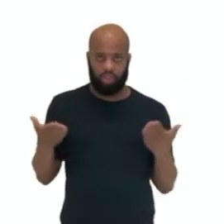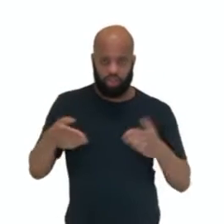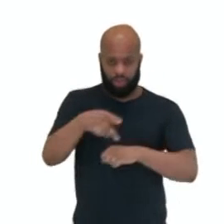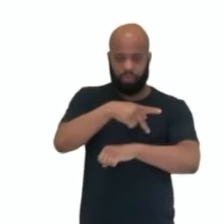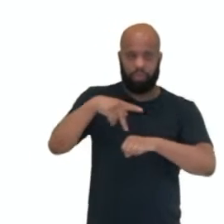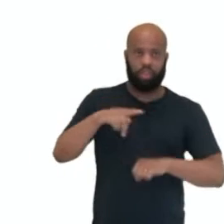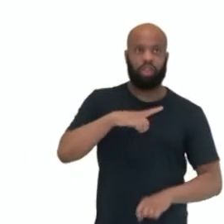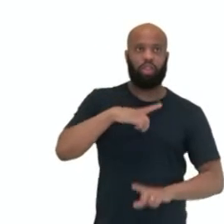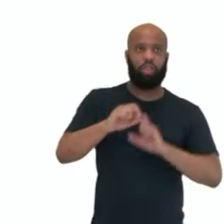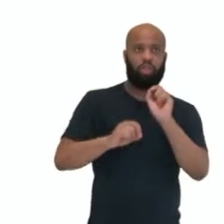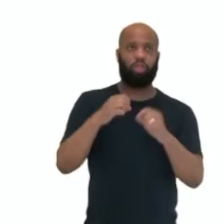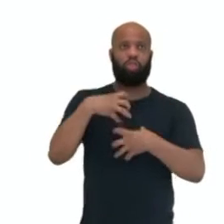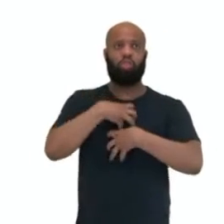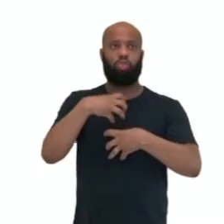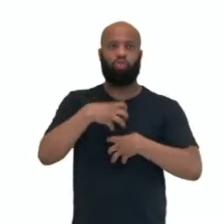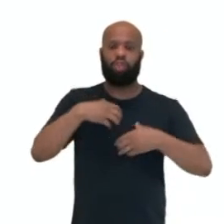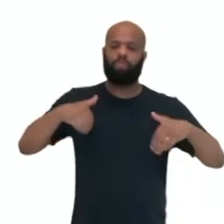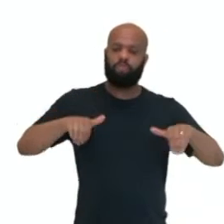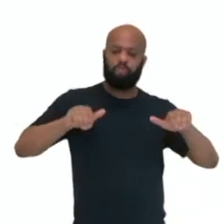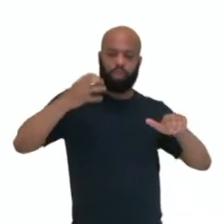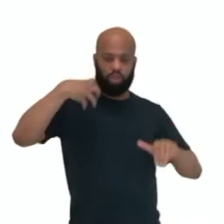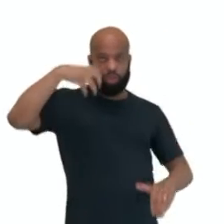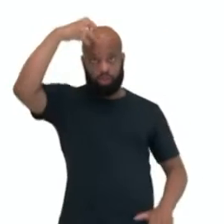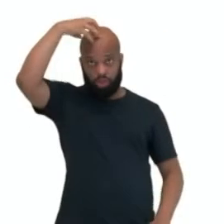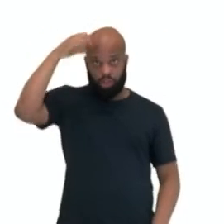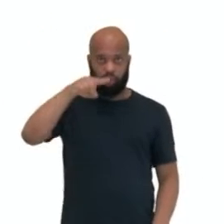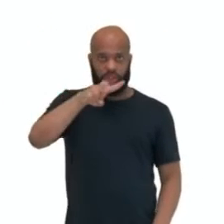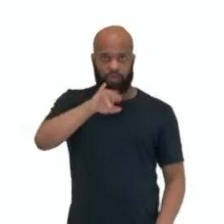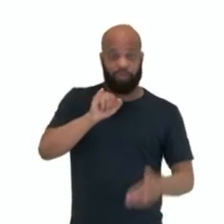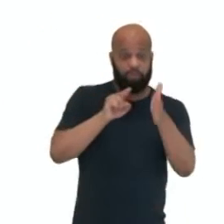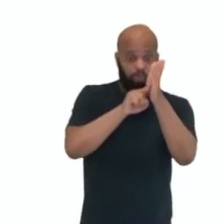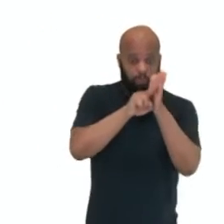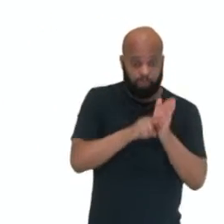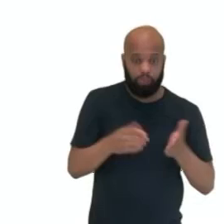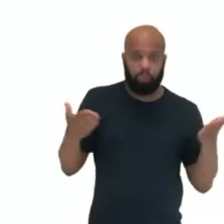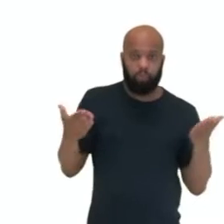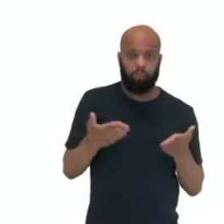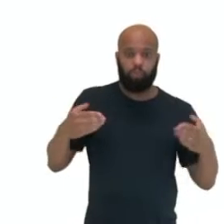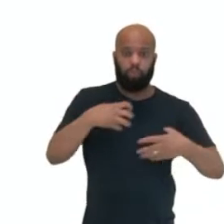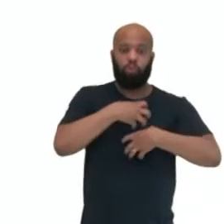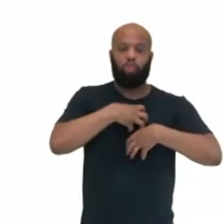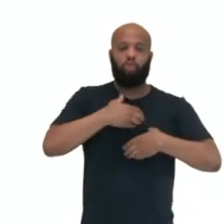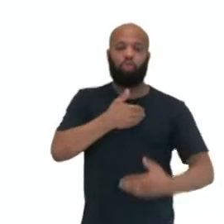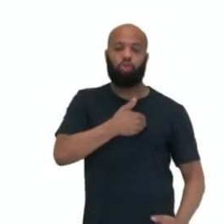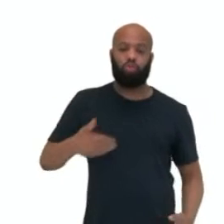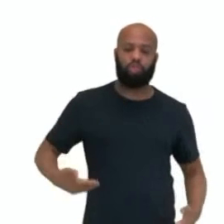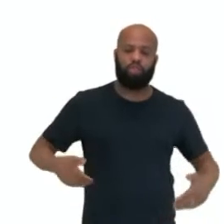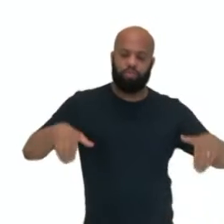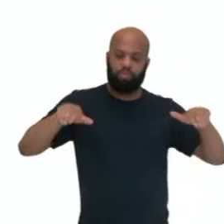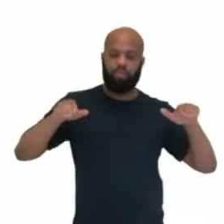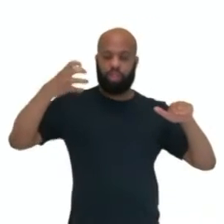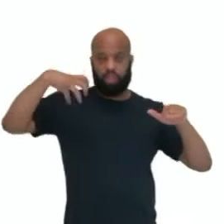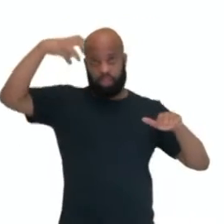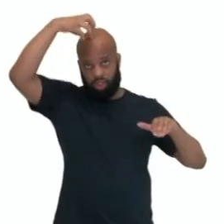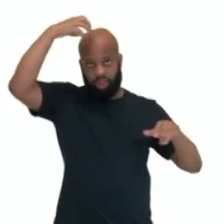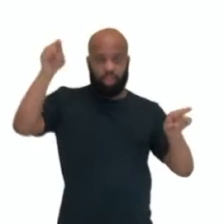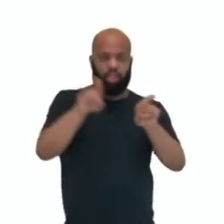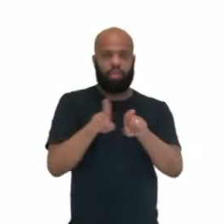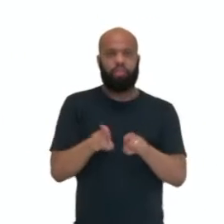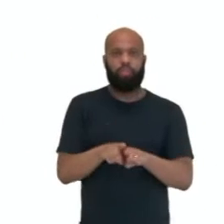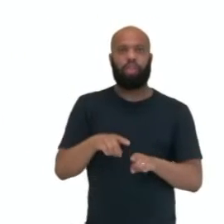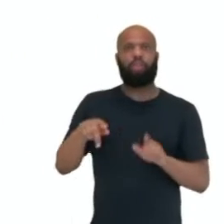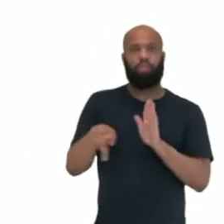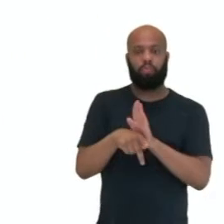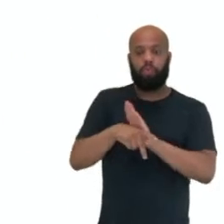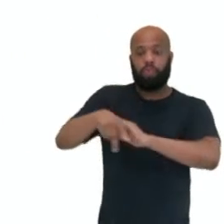reinava o modelo absolutista. Faça uma pesquisa sobre o Estado absolutista e o Estado democrático